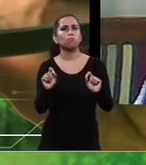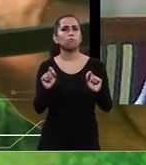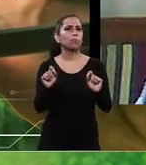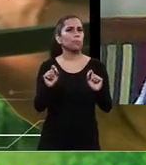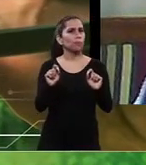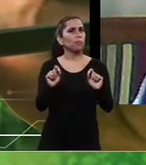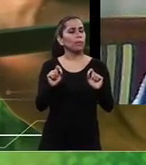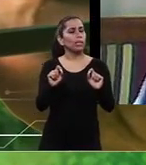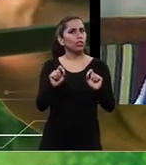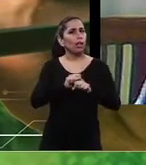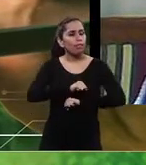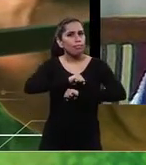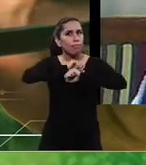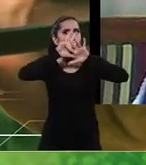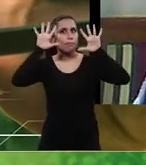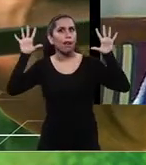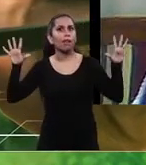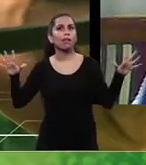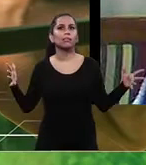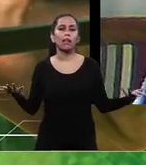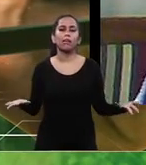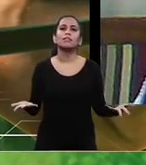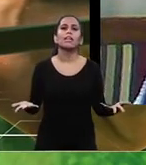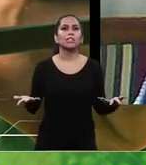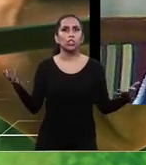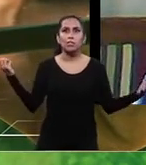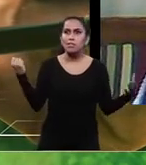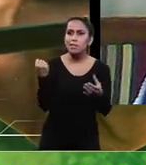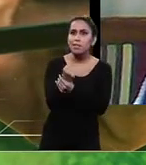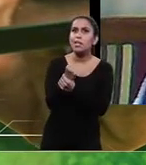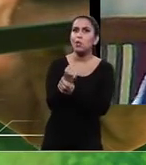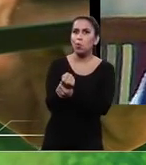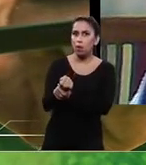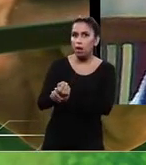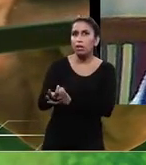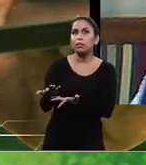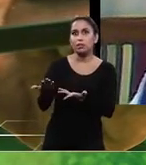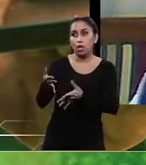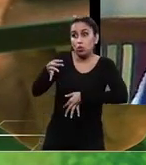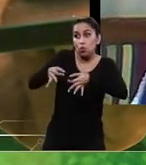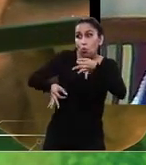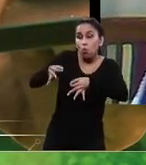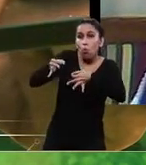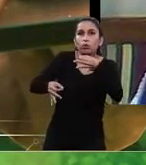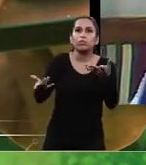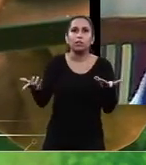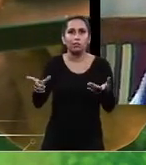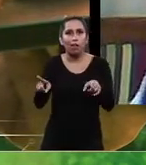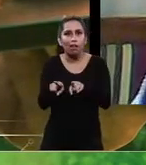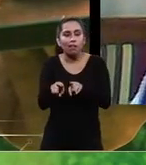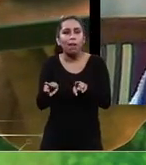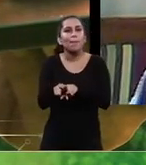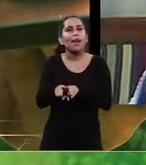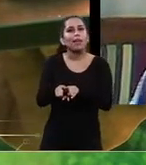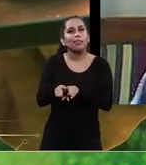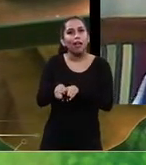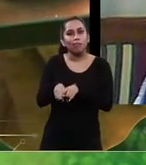de transparência, de segurança jurídica, de ações no